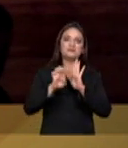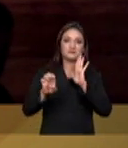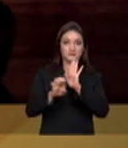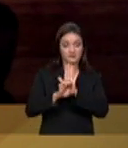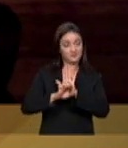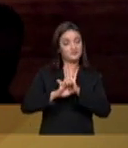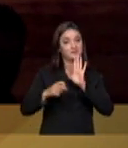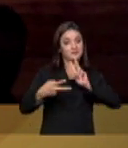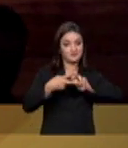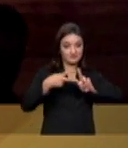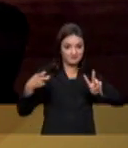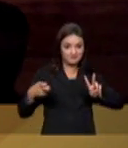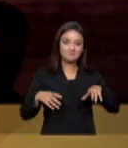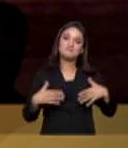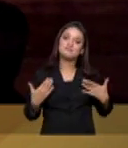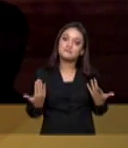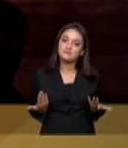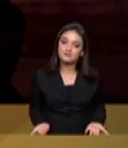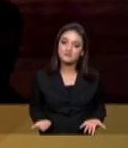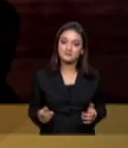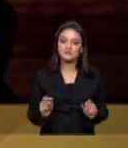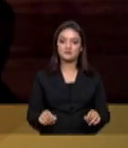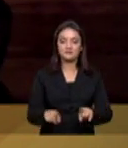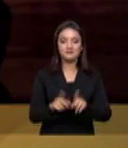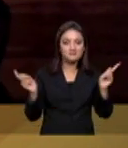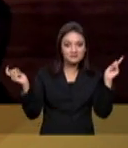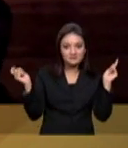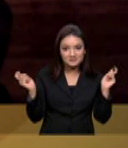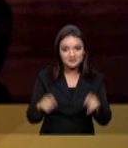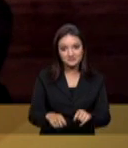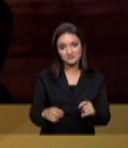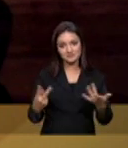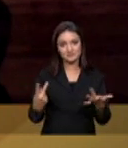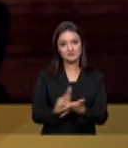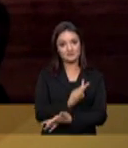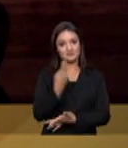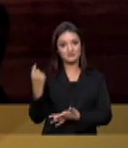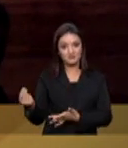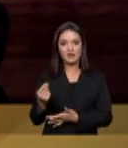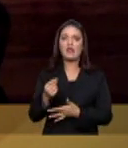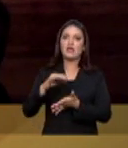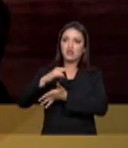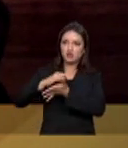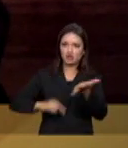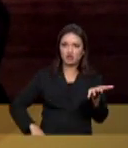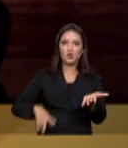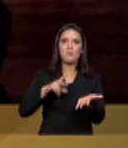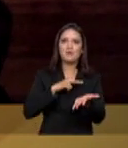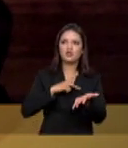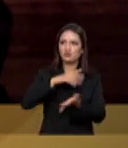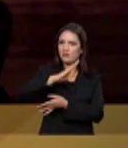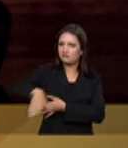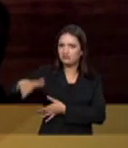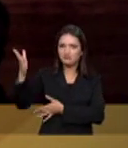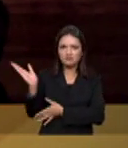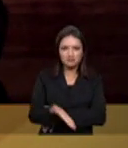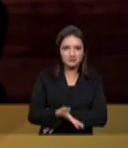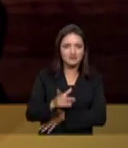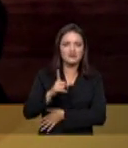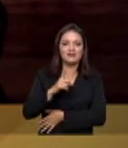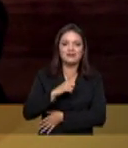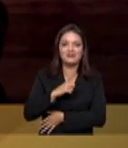índio na dança' é possível afirmar que a nulidade dos títulos particulares em terras